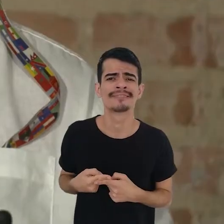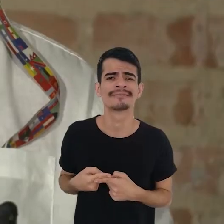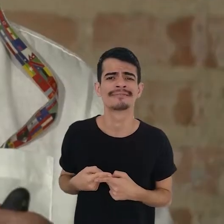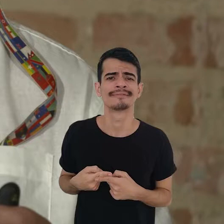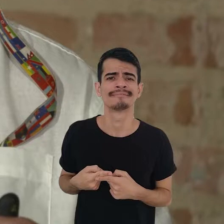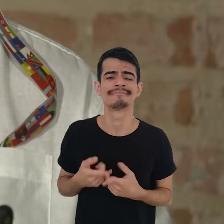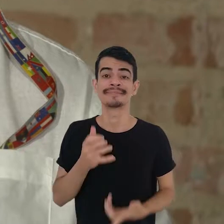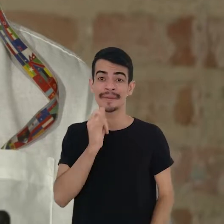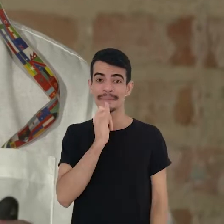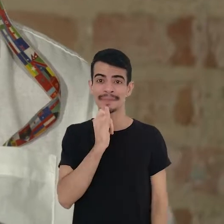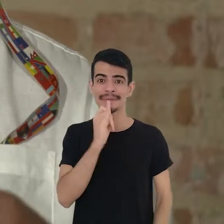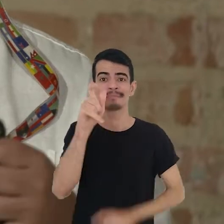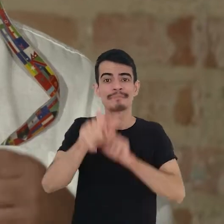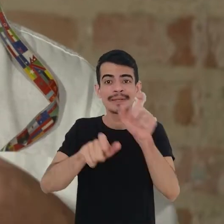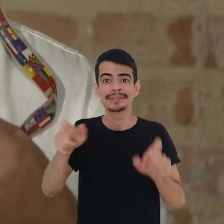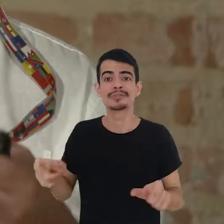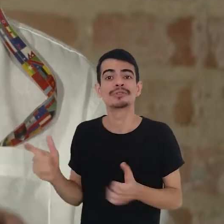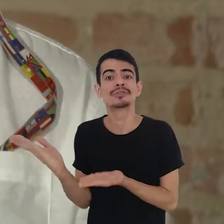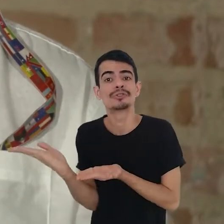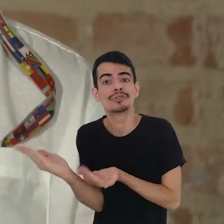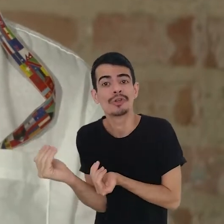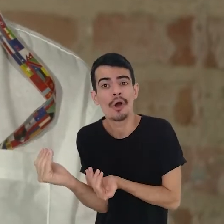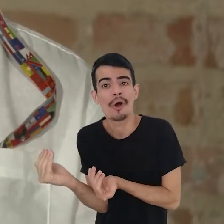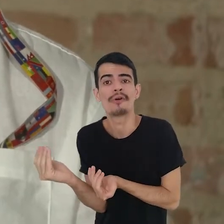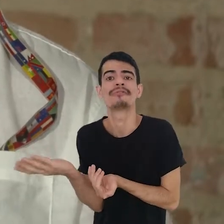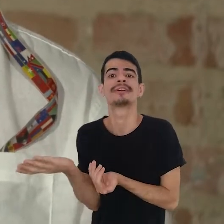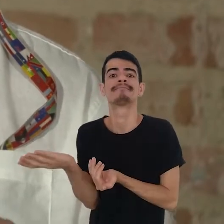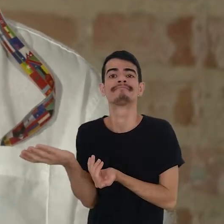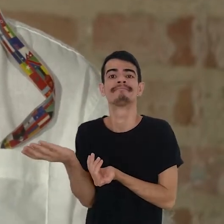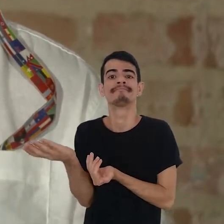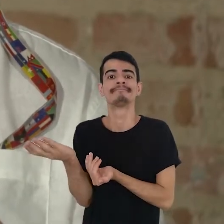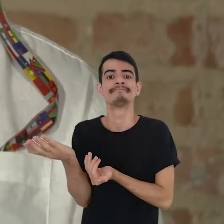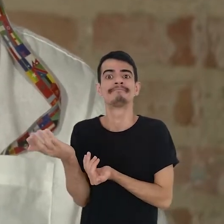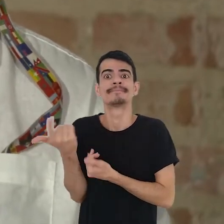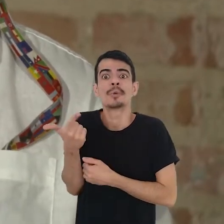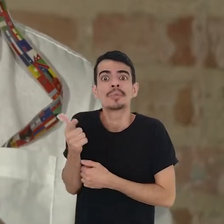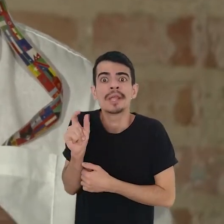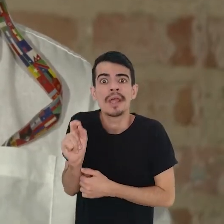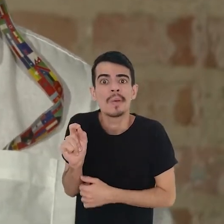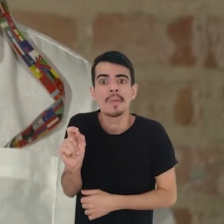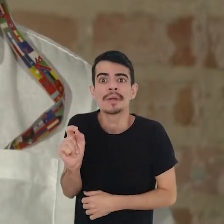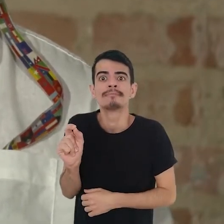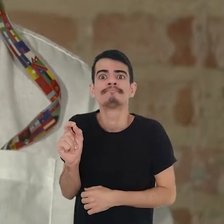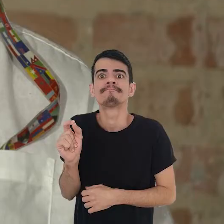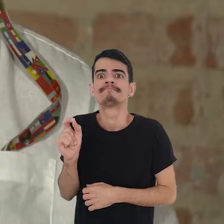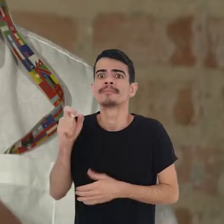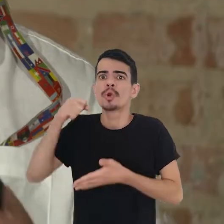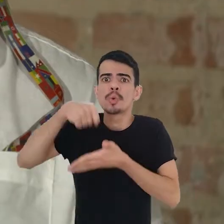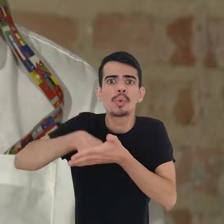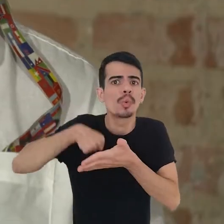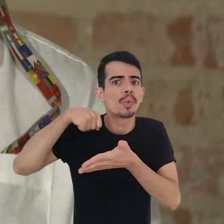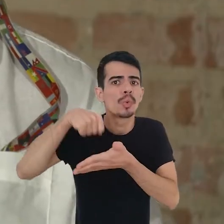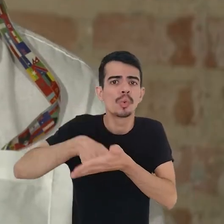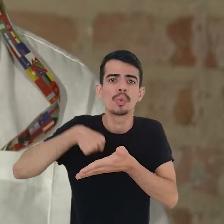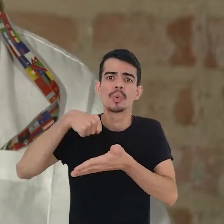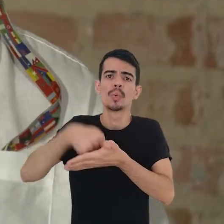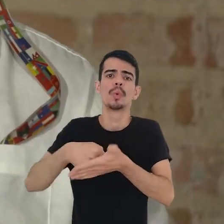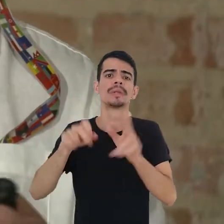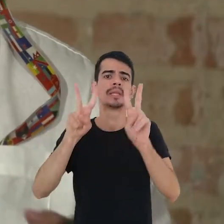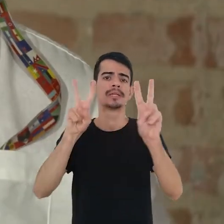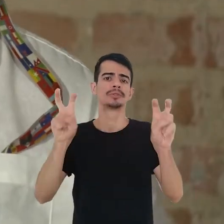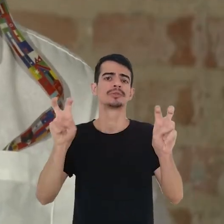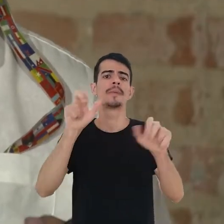não traz a questão das mudanças climáticas como um elemento de luta,